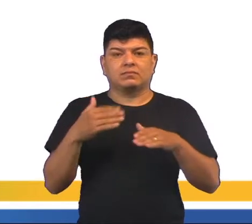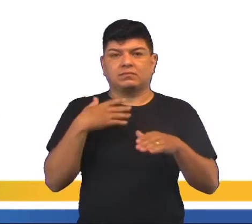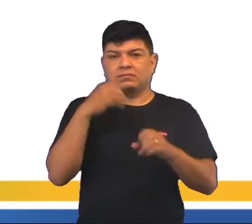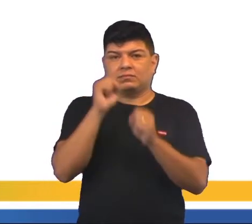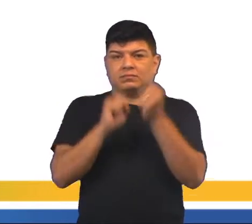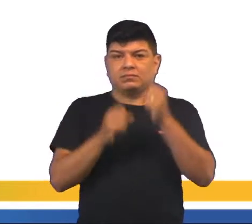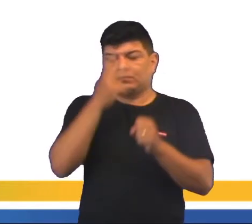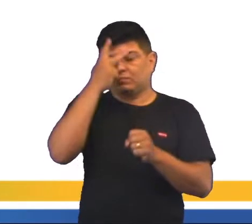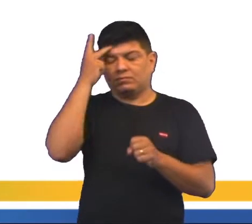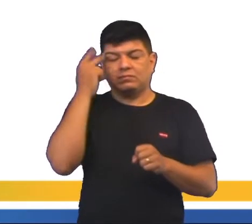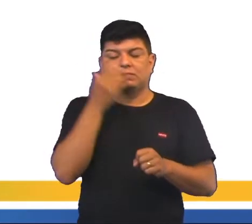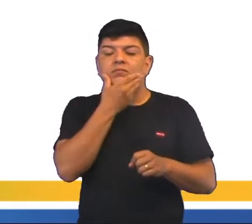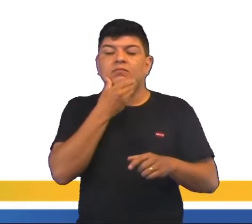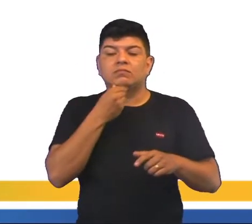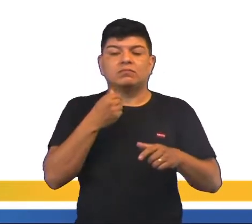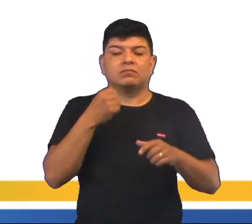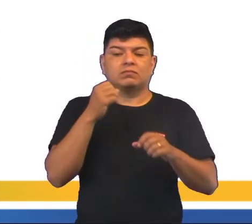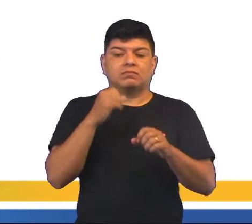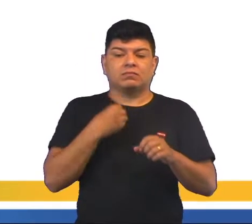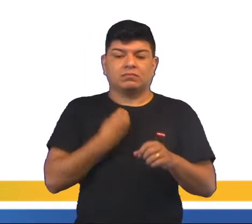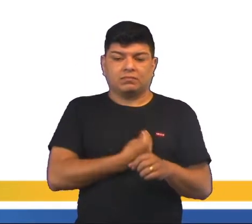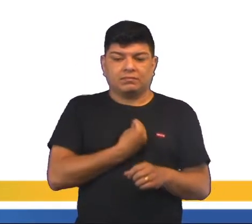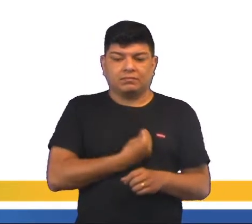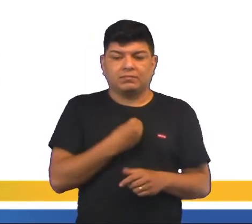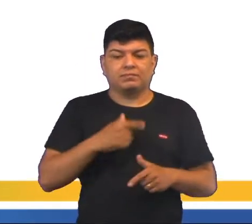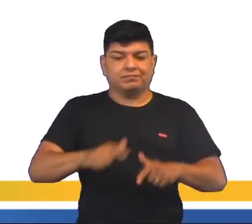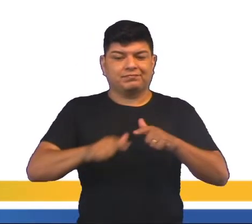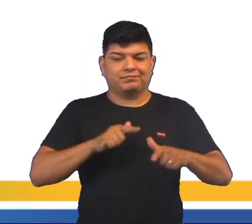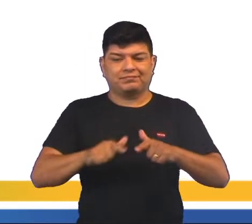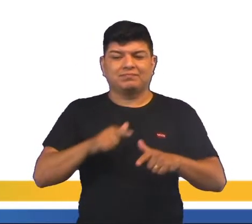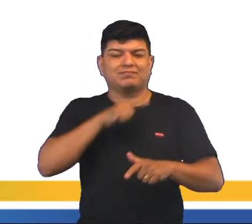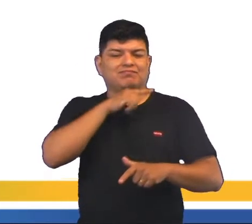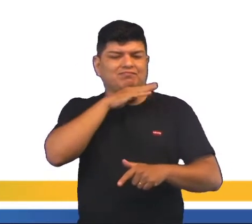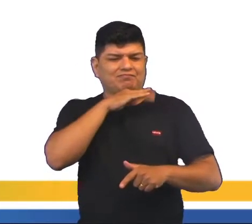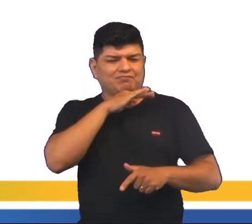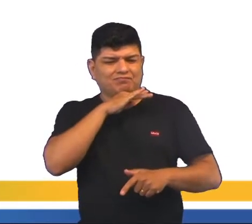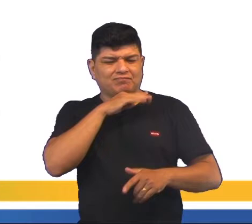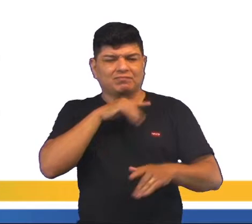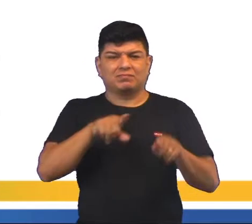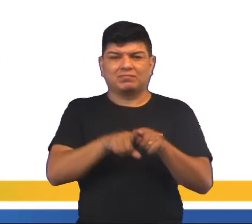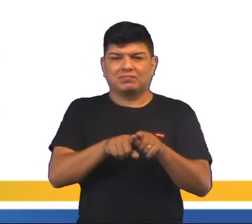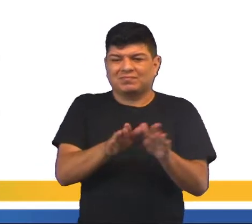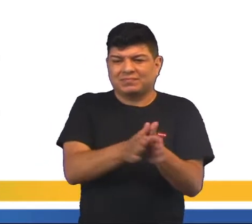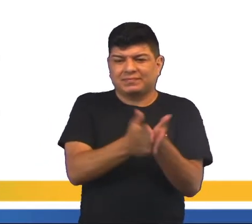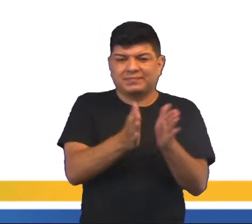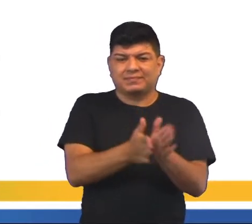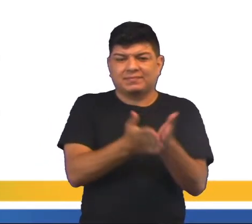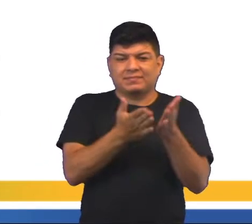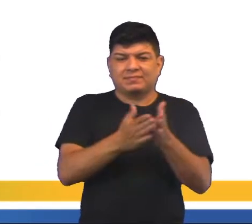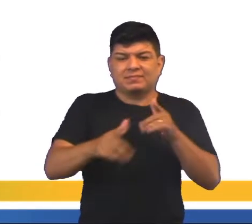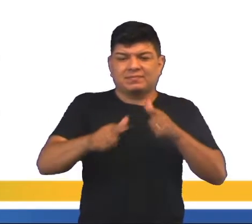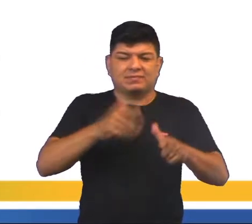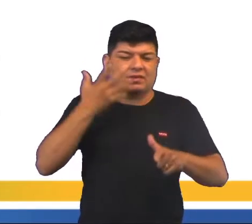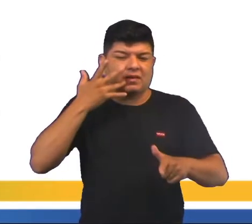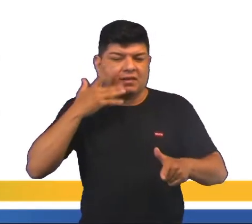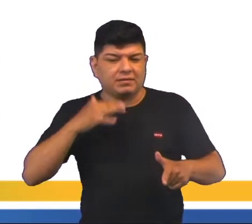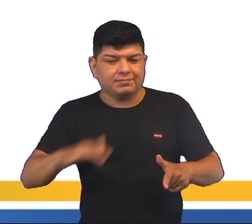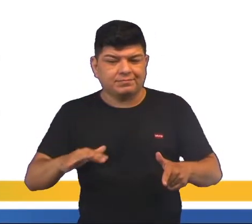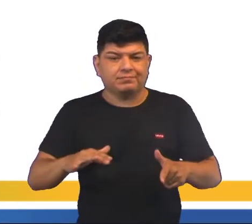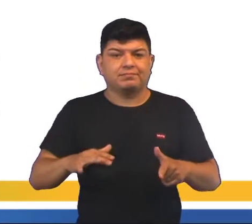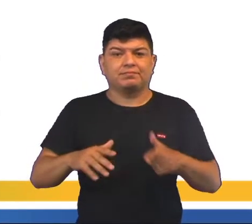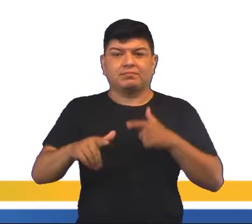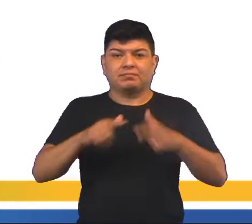dos operários nas fábricas, né, as condições de vida e de trabalho precárias, né, que traziam miséria, né, trabalho infantil, jornada de